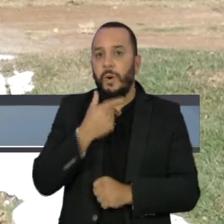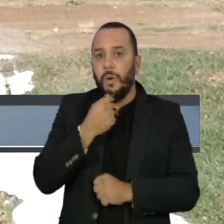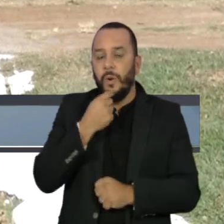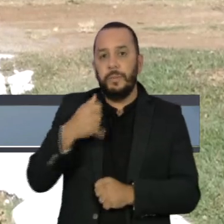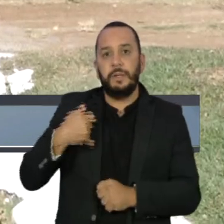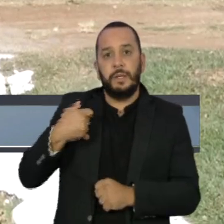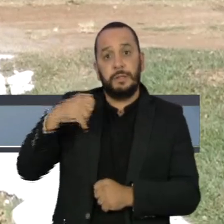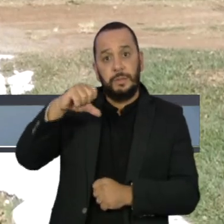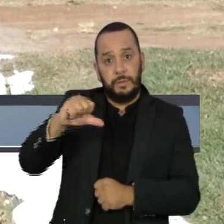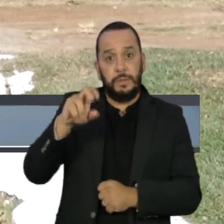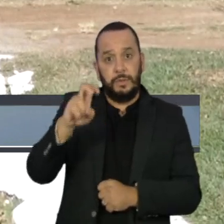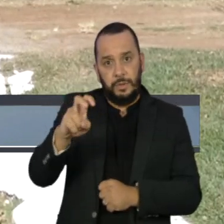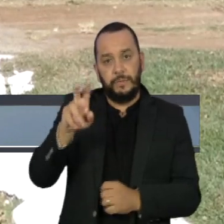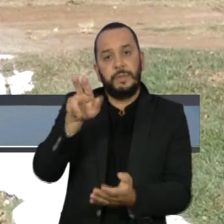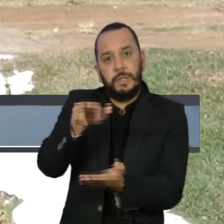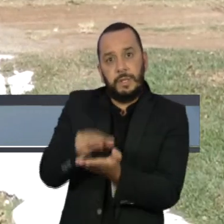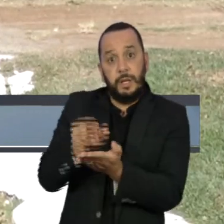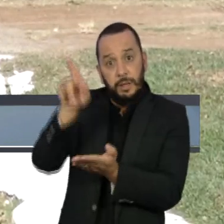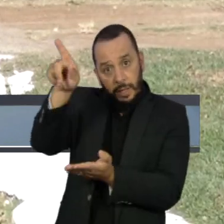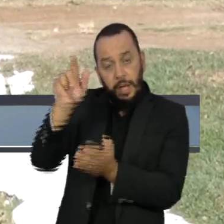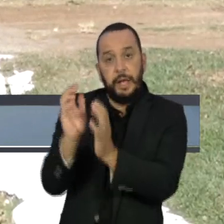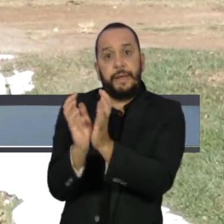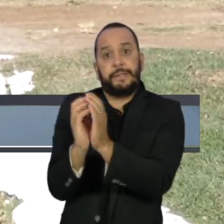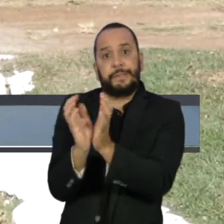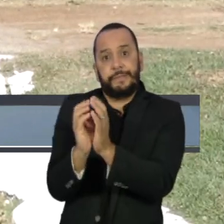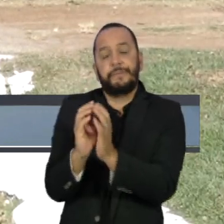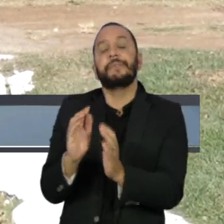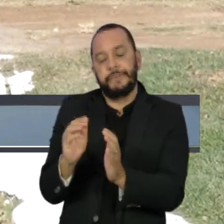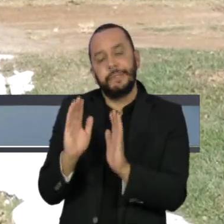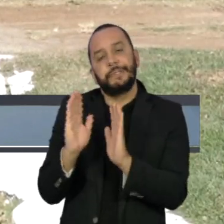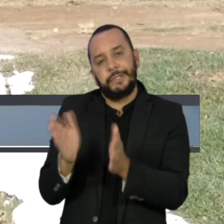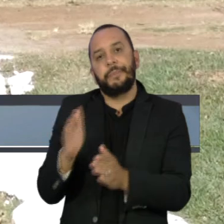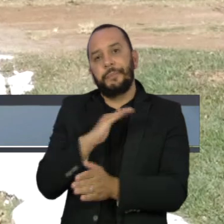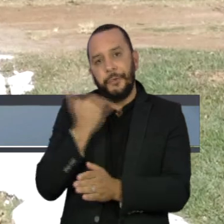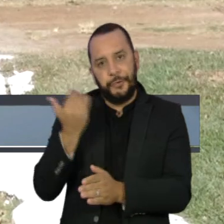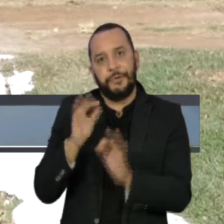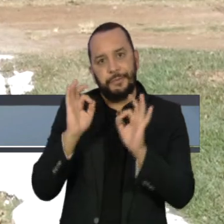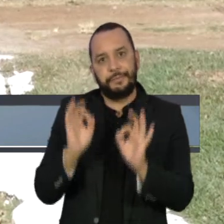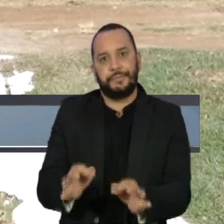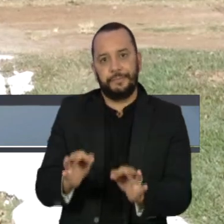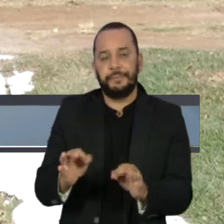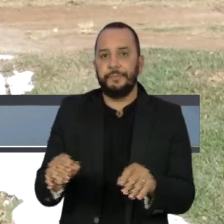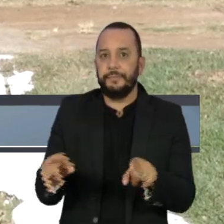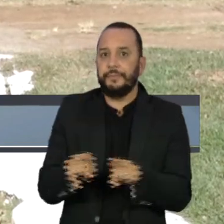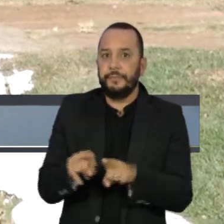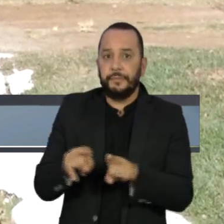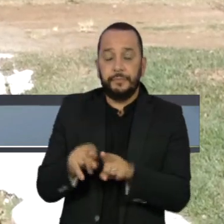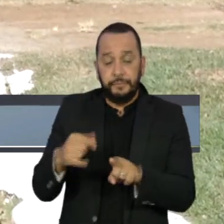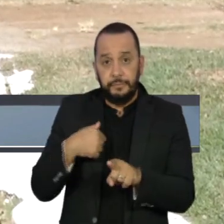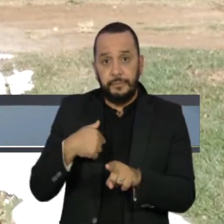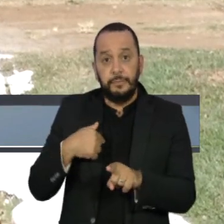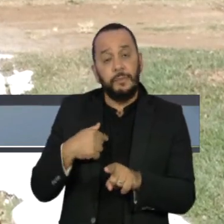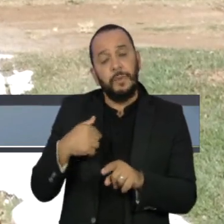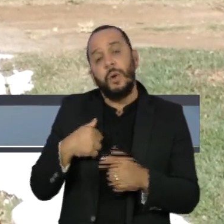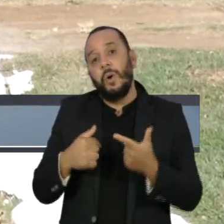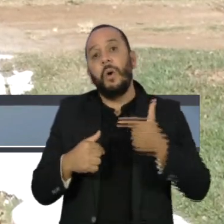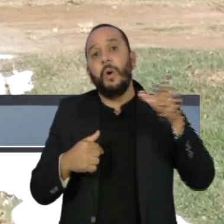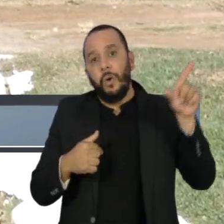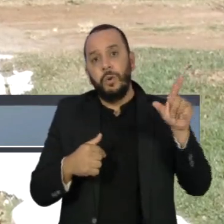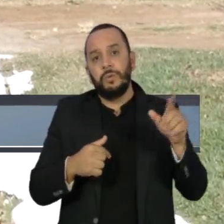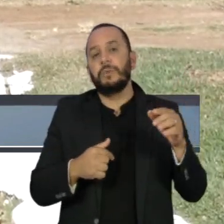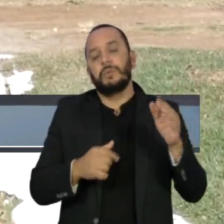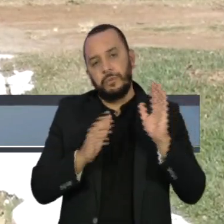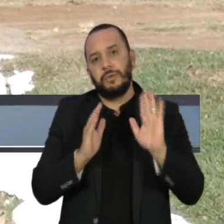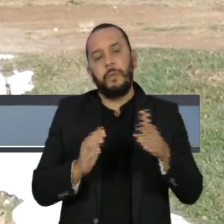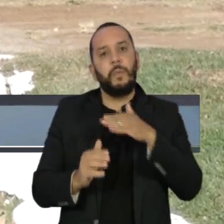estava internado em um hospital em Recife e teve o óbito confirmado no último final de semana. Outro salva-aéreo precisou ser realizado também na semana